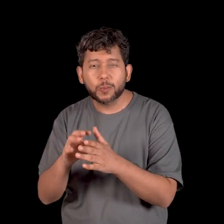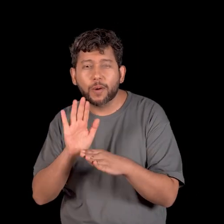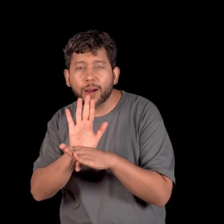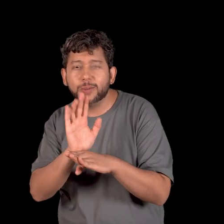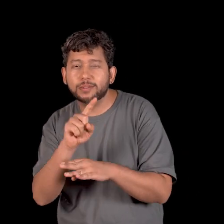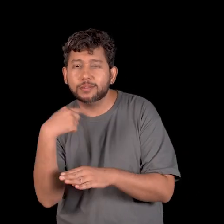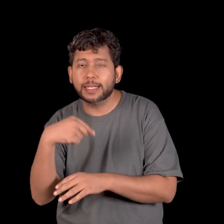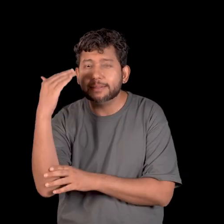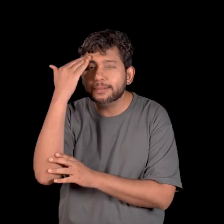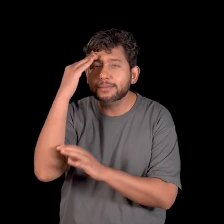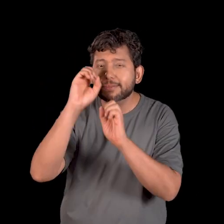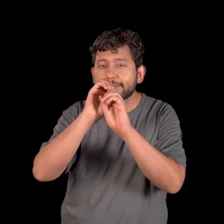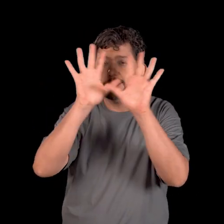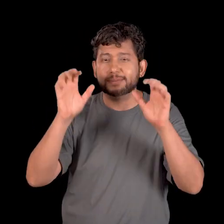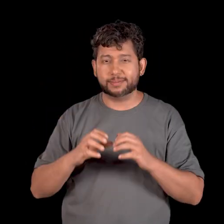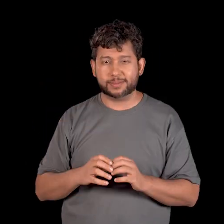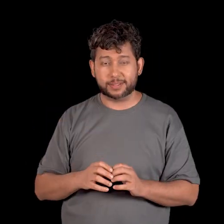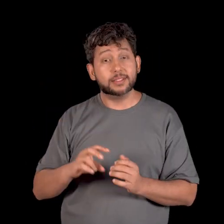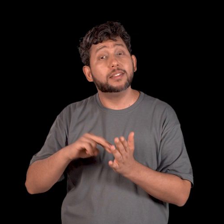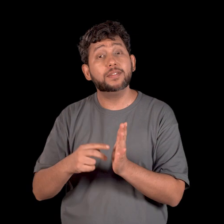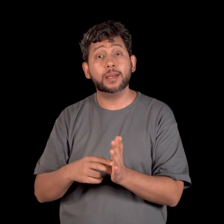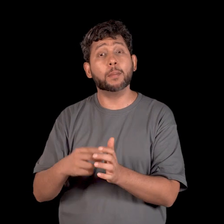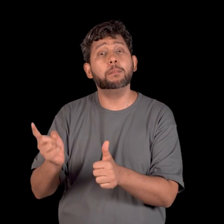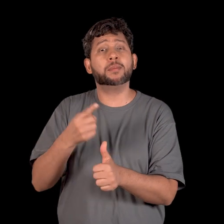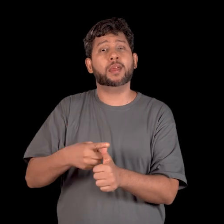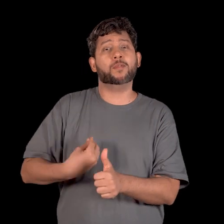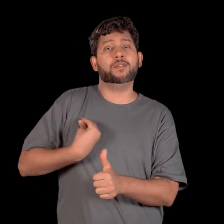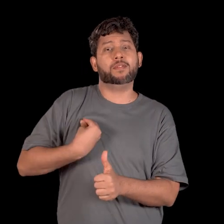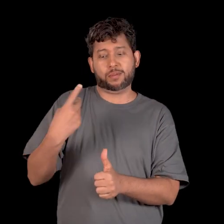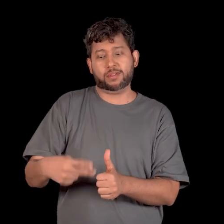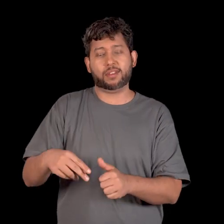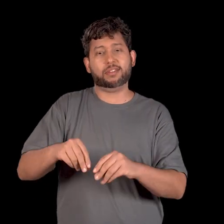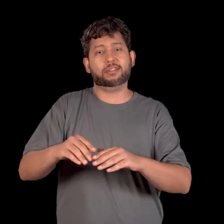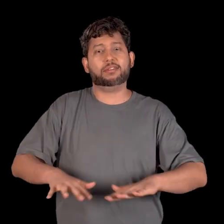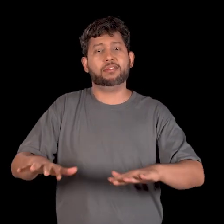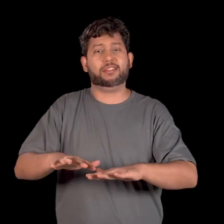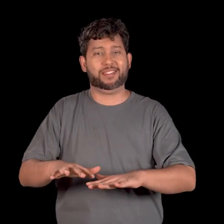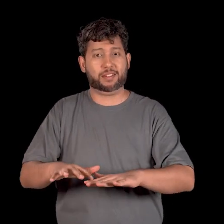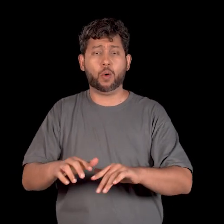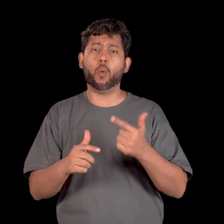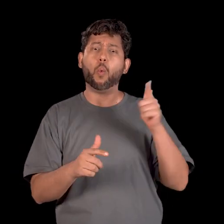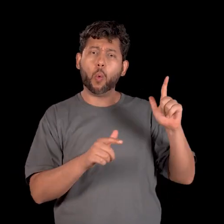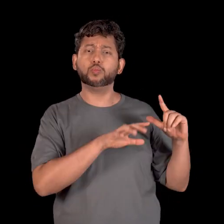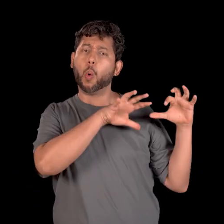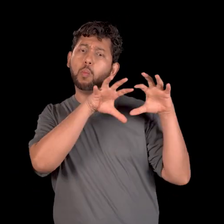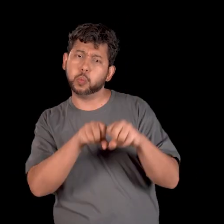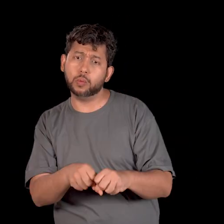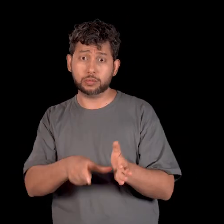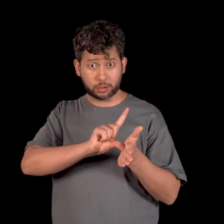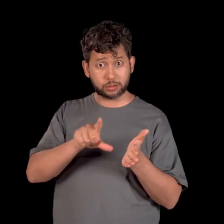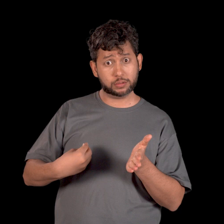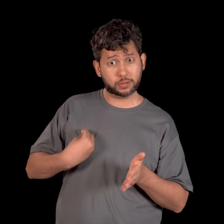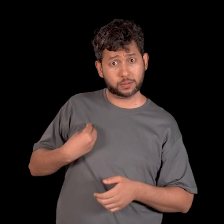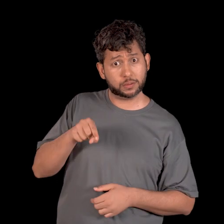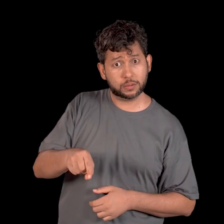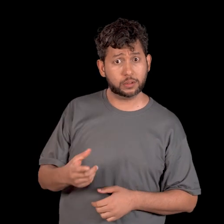muito com os povos originários. Eles são os descendentes dos primeiros habitantes de um território, antes da chegada de outros grupos que